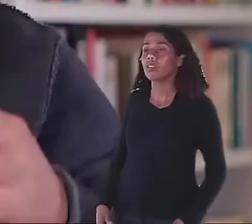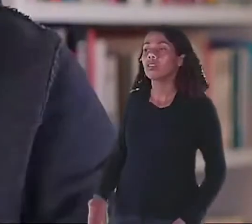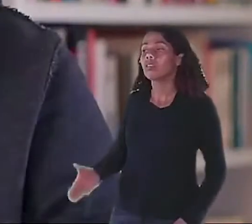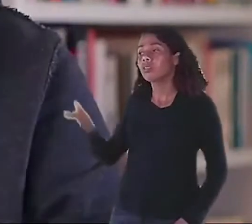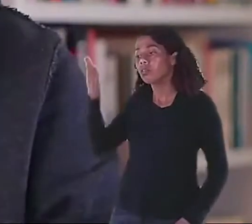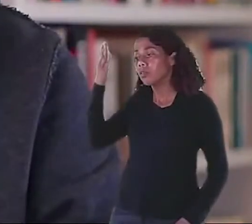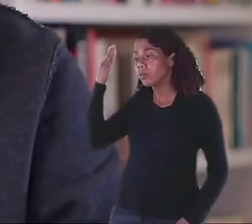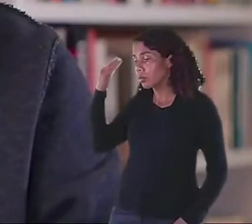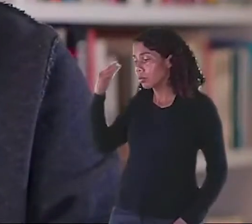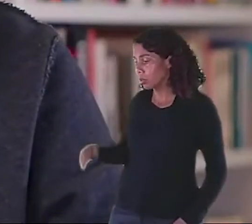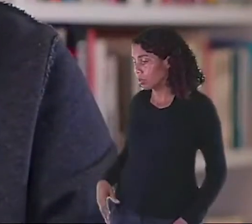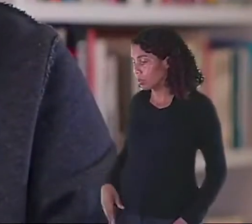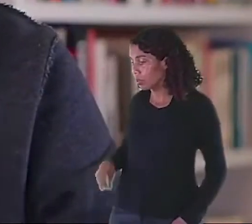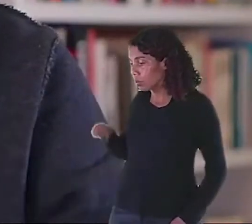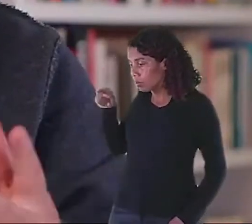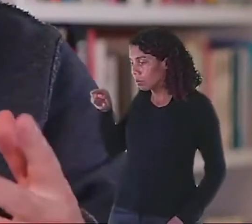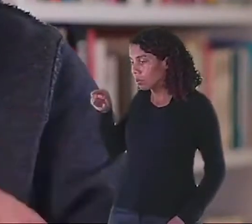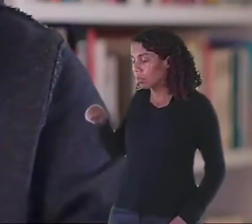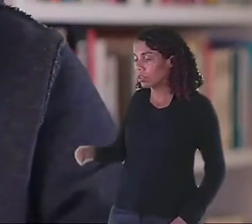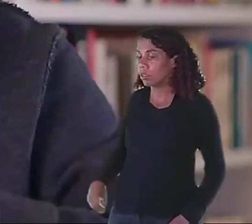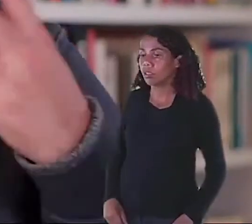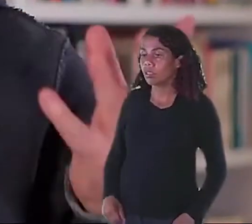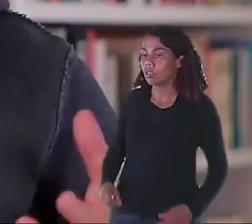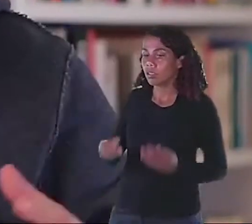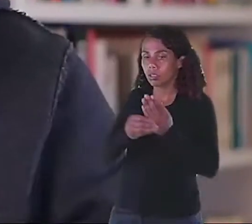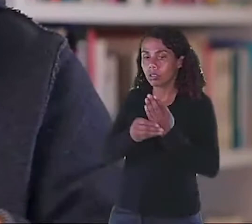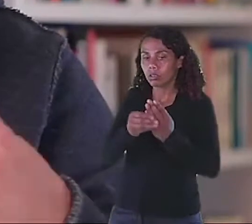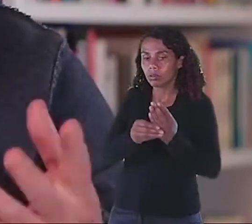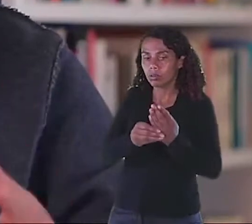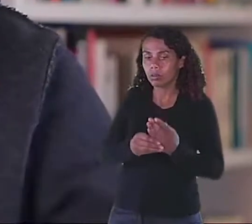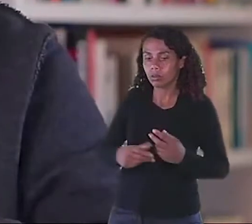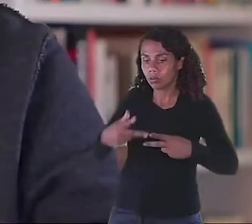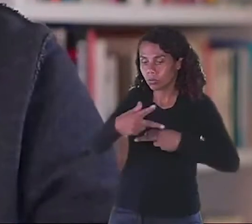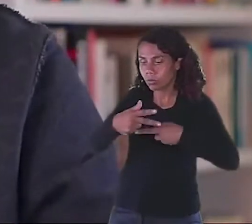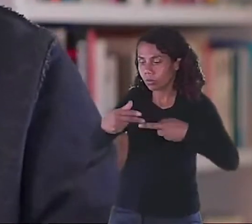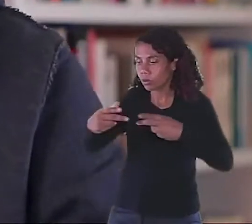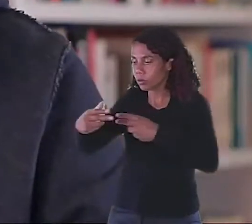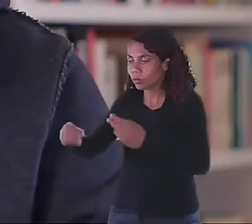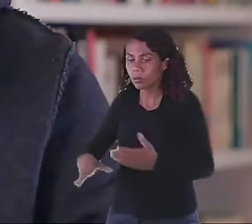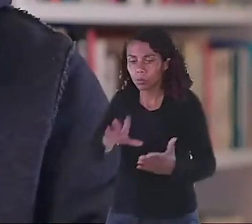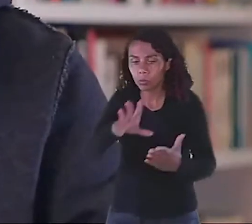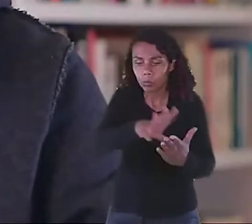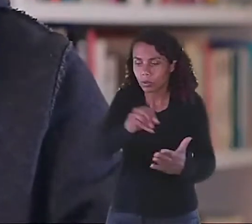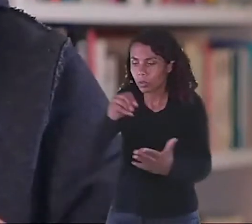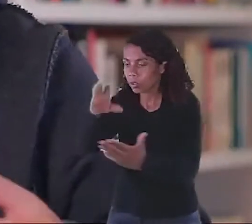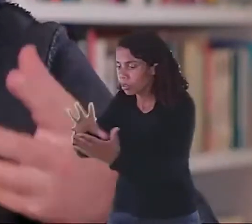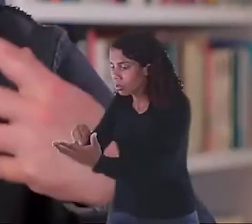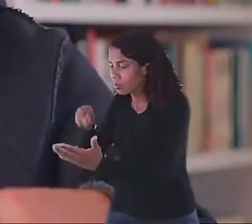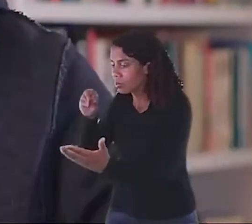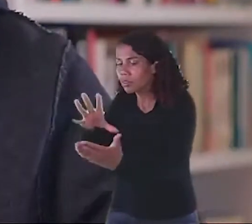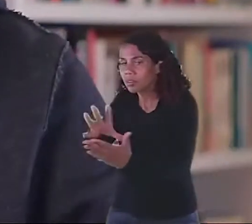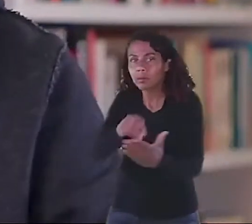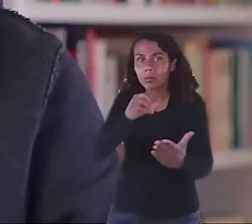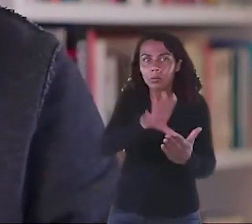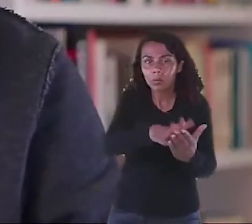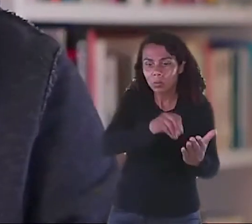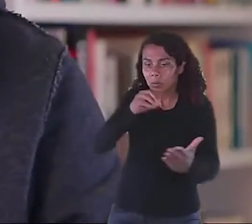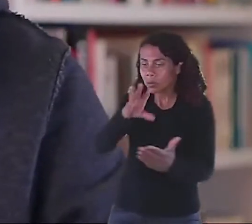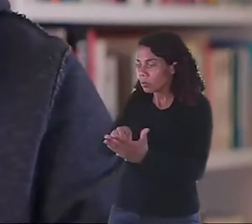você copiar livros. Pegava um Faulkner e simplesmente ia copiando à mão para que aquela coisa